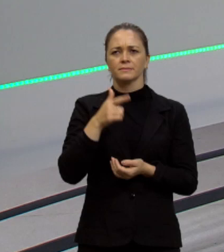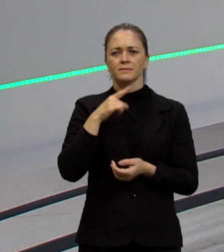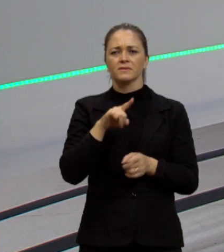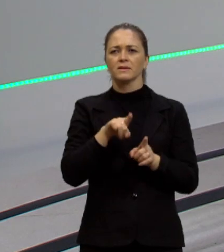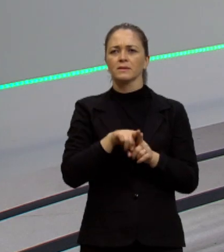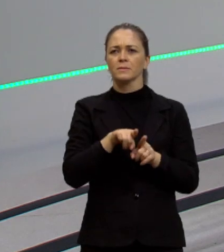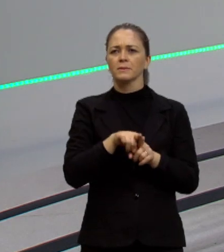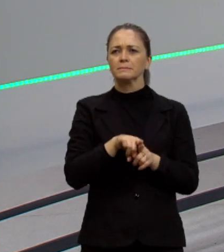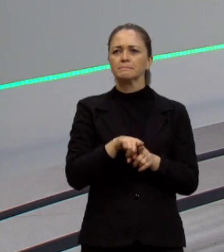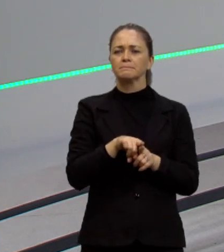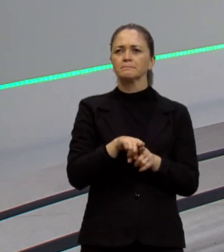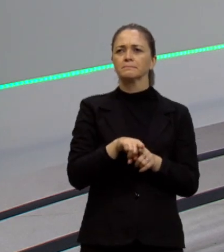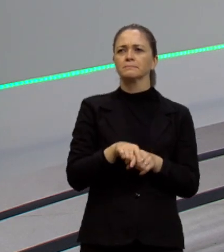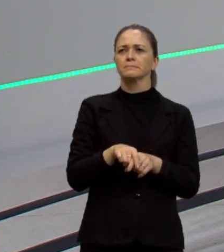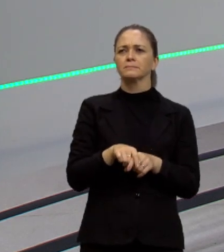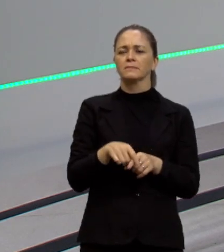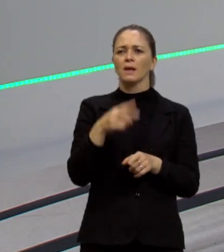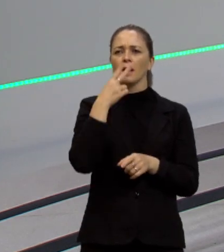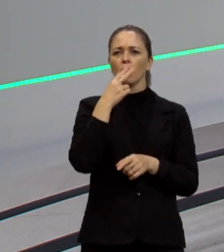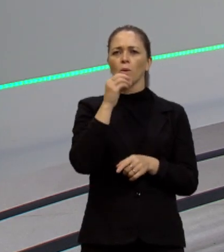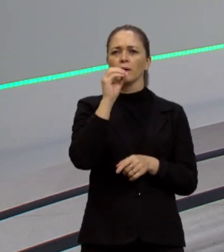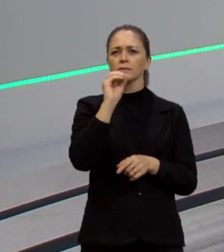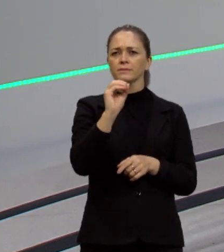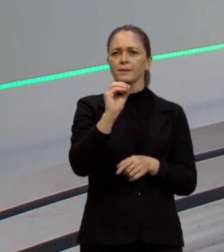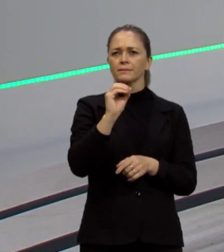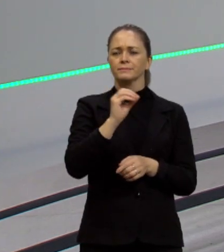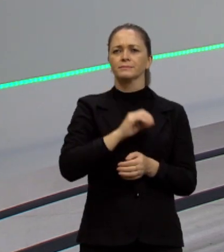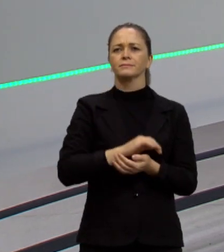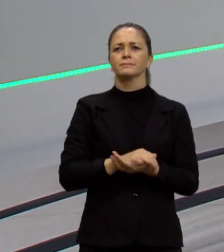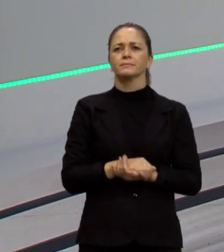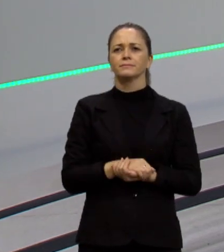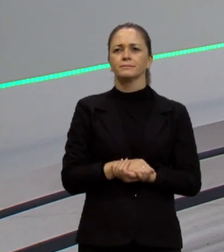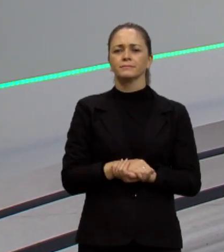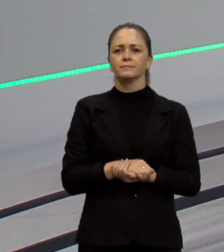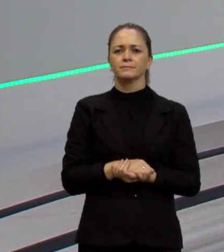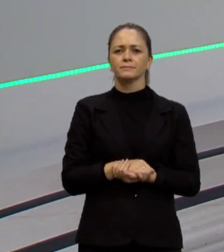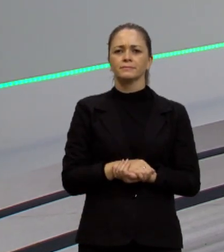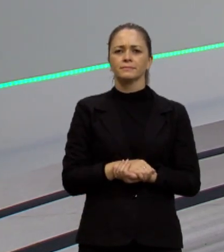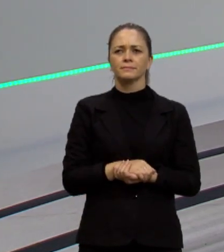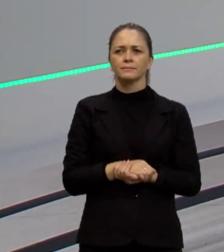também. Que é igual a zero, certo?